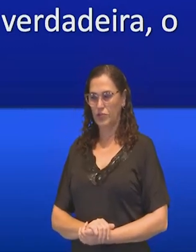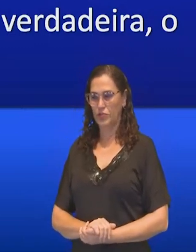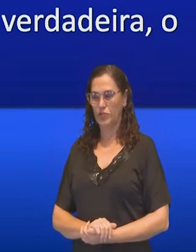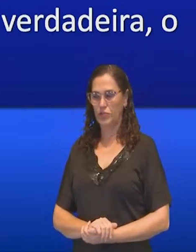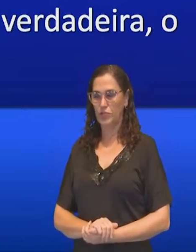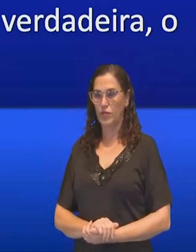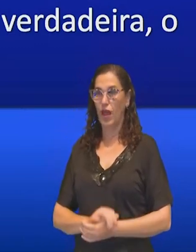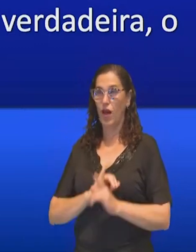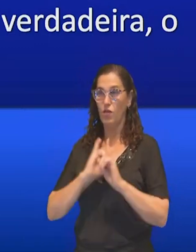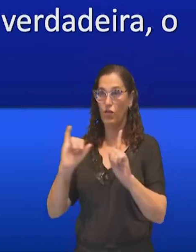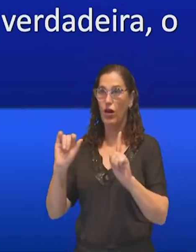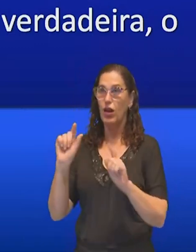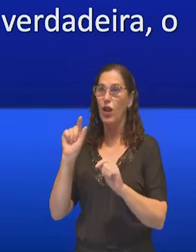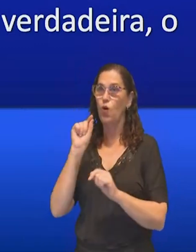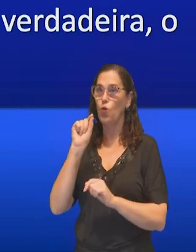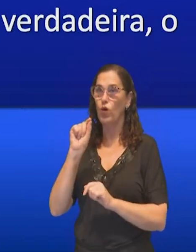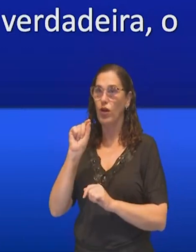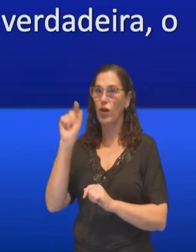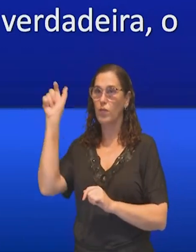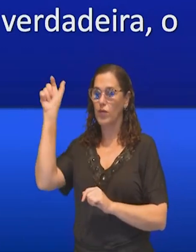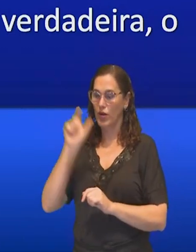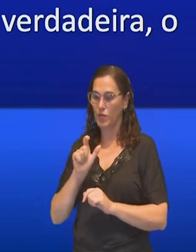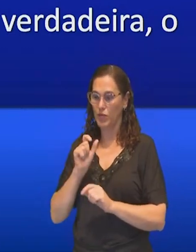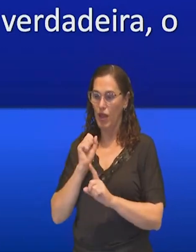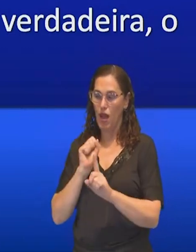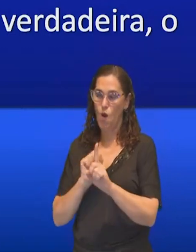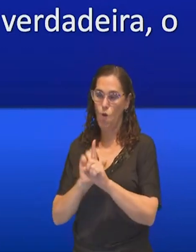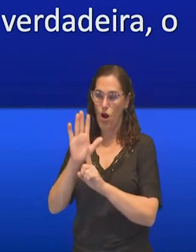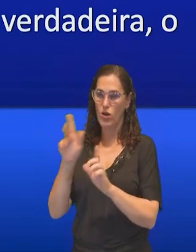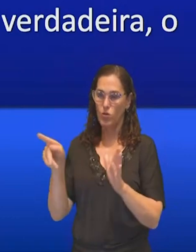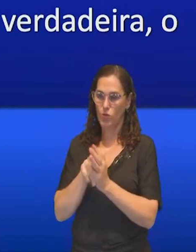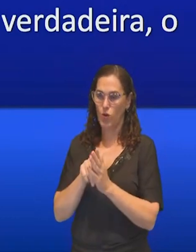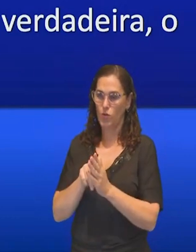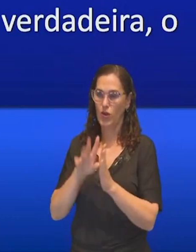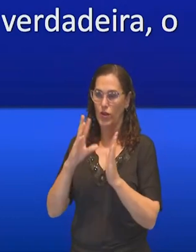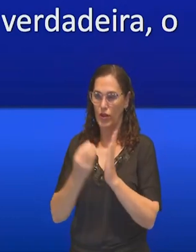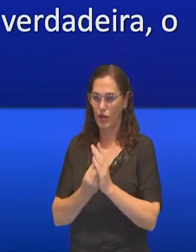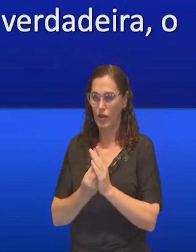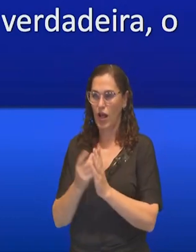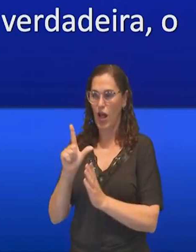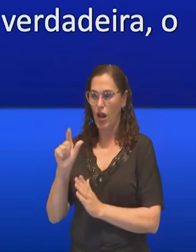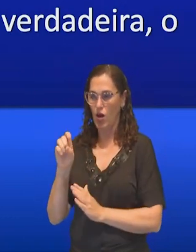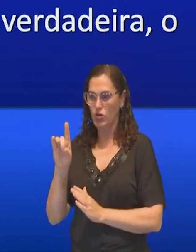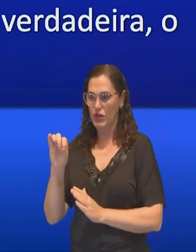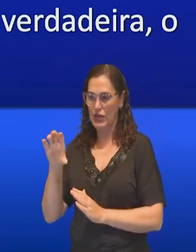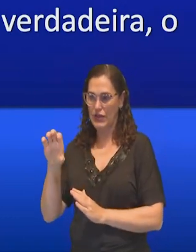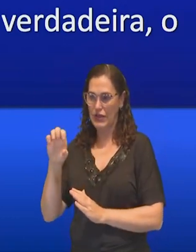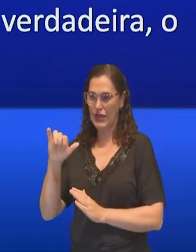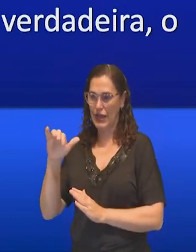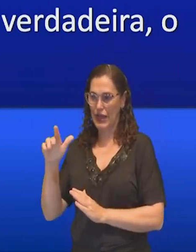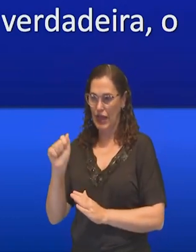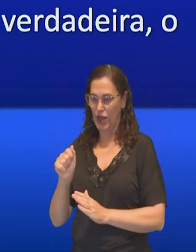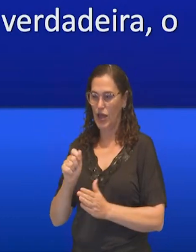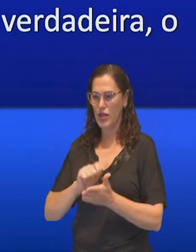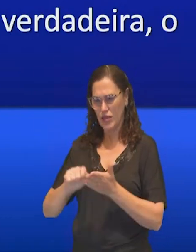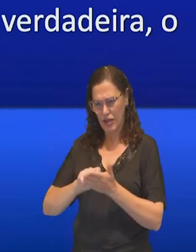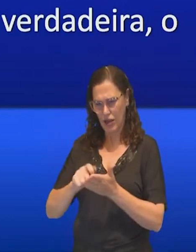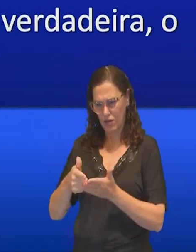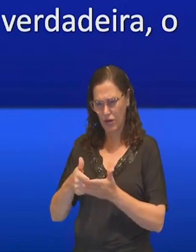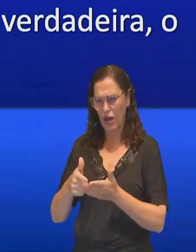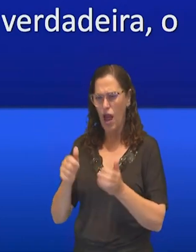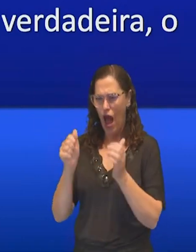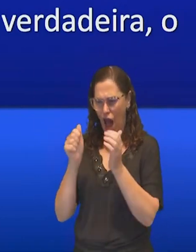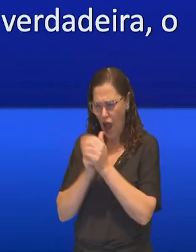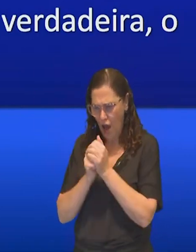Assim nos diz a palavra do Senhor: ao anjo da igreja em Laodiceia escreva: estas coisas diz o